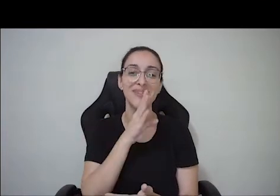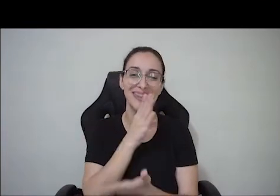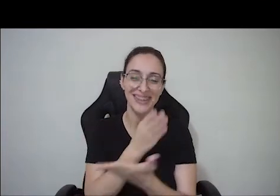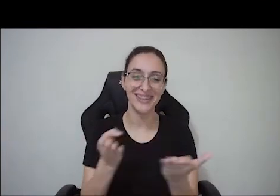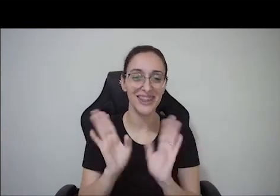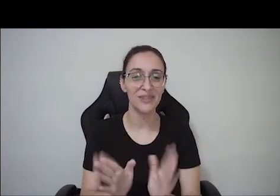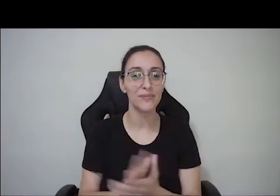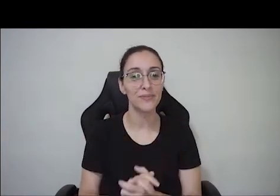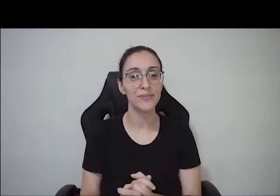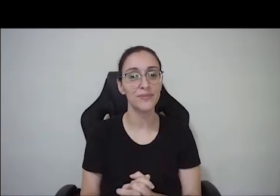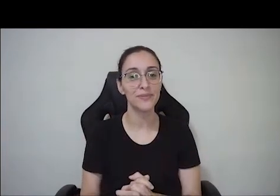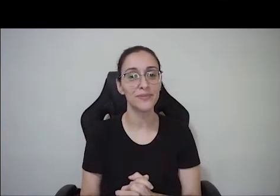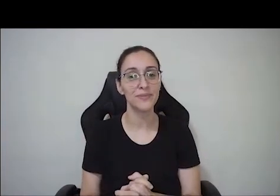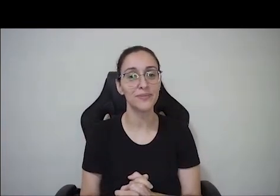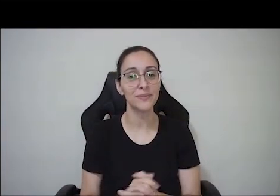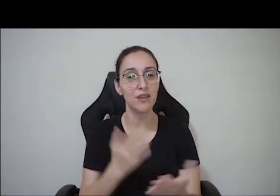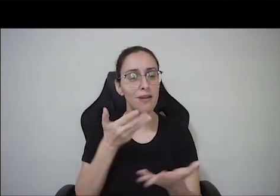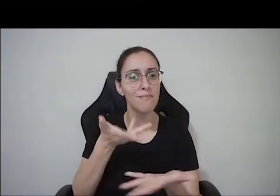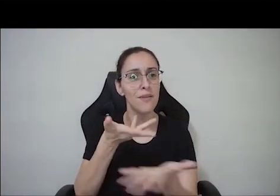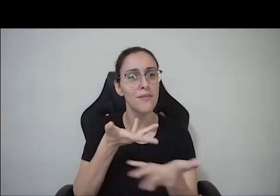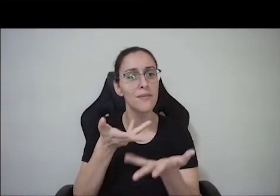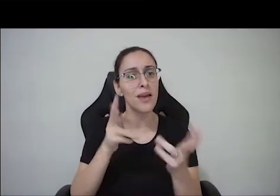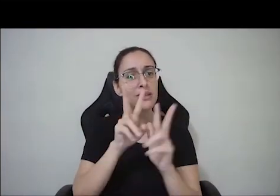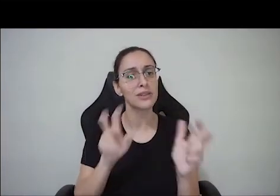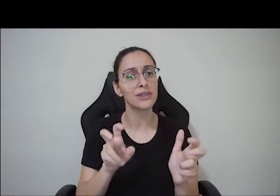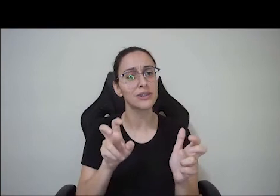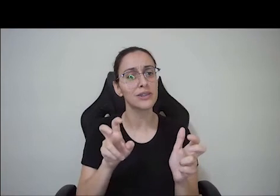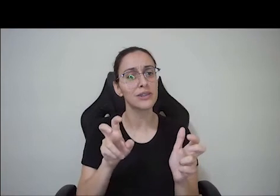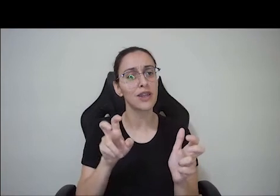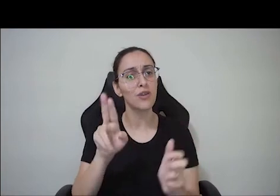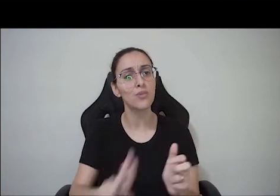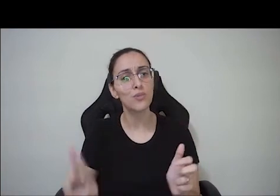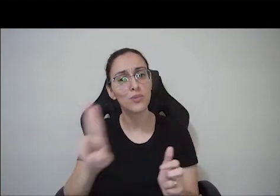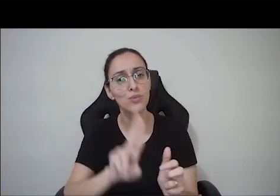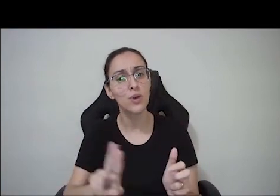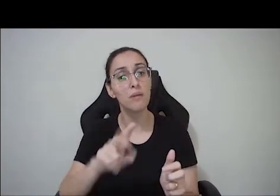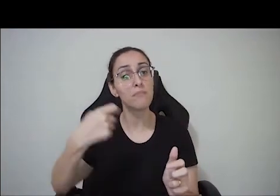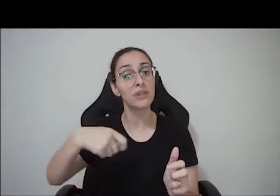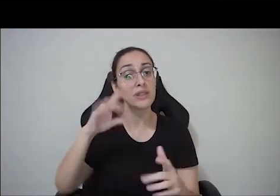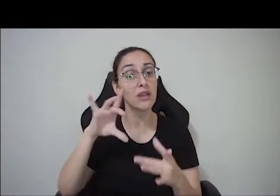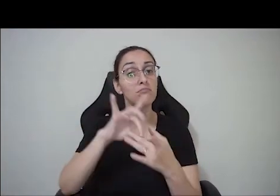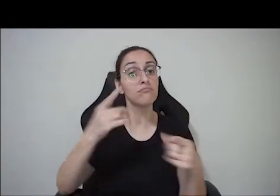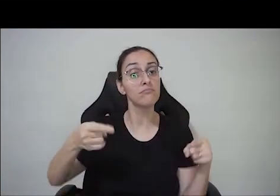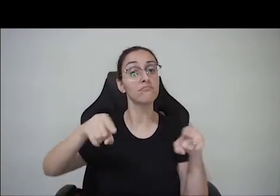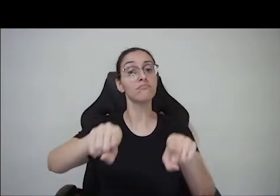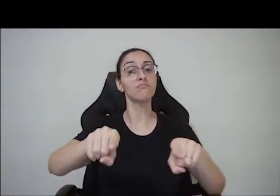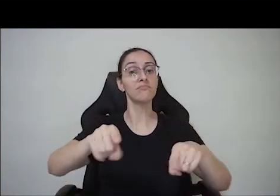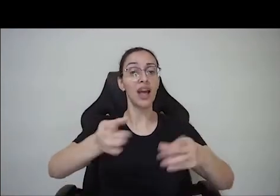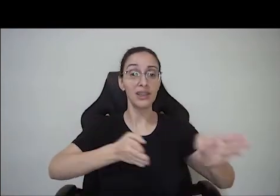ele, a gente trocou uma ideia sobre a usabilidade, ela precisa estar andando junto com a acessibilidade, da